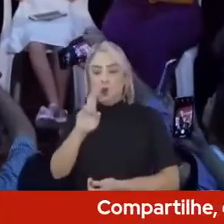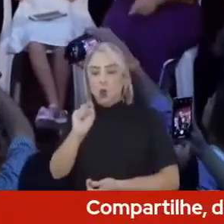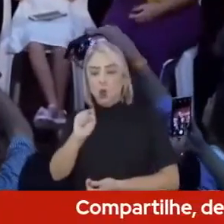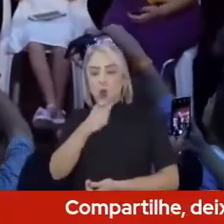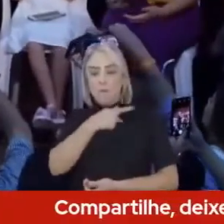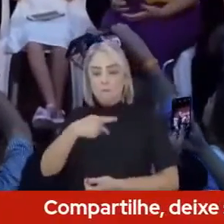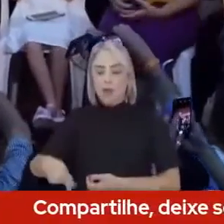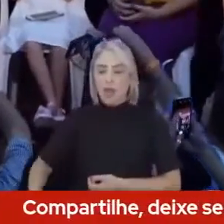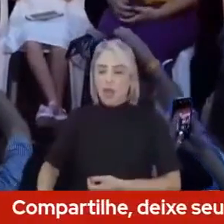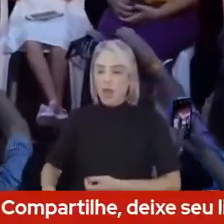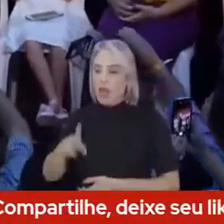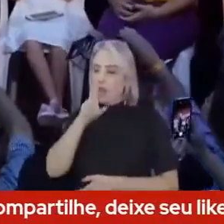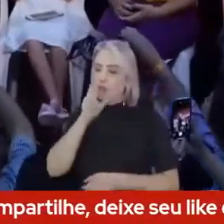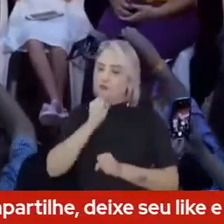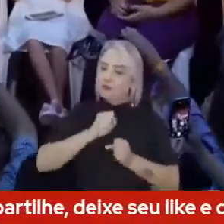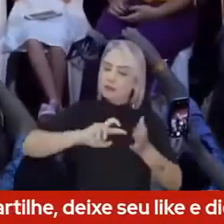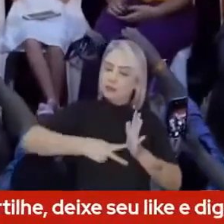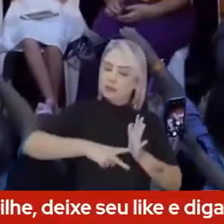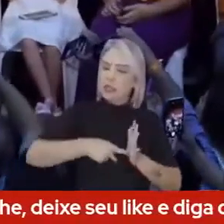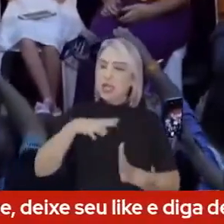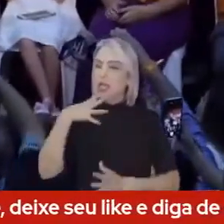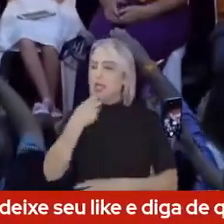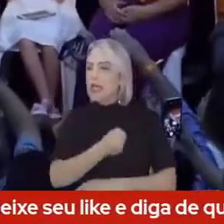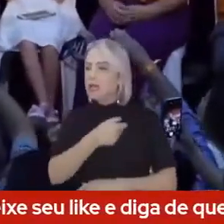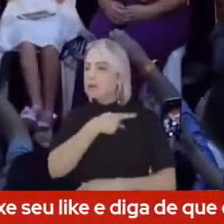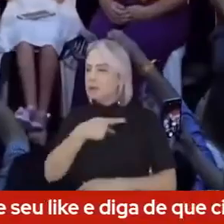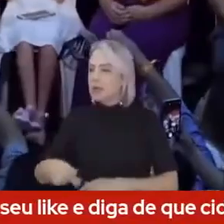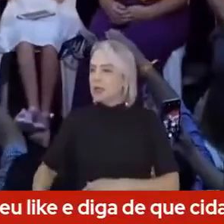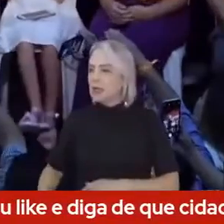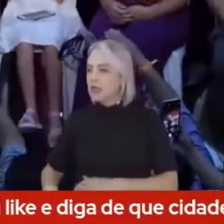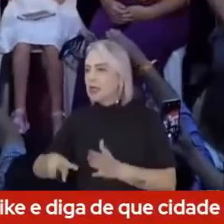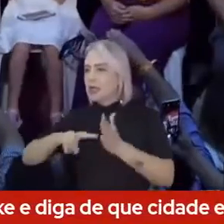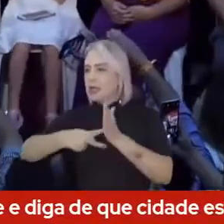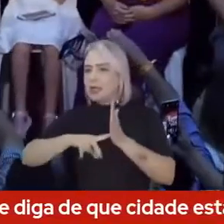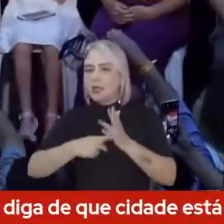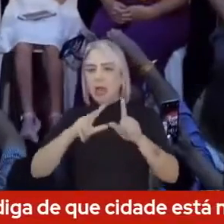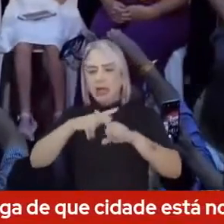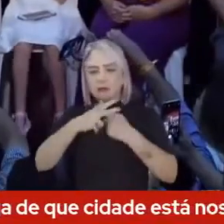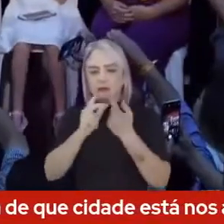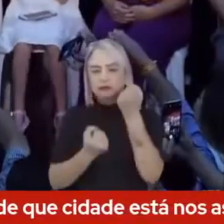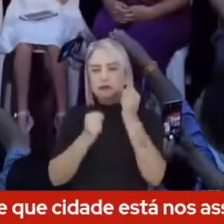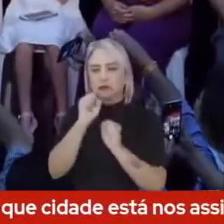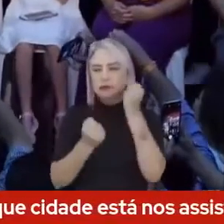Força Sindical e acho que presidente ainda do Sindicato dos Metalúrgicos de São Paulo,